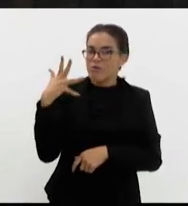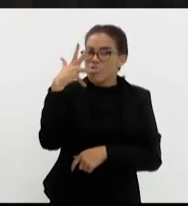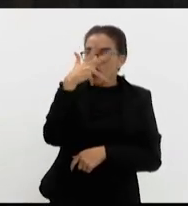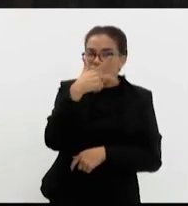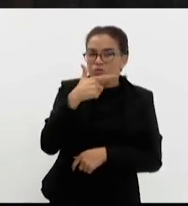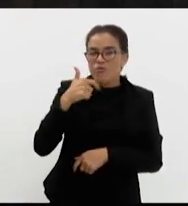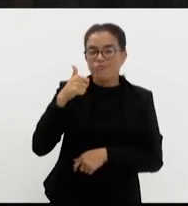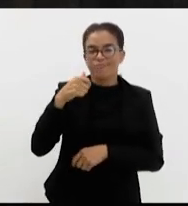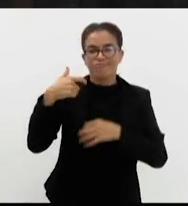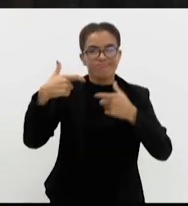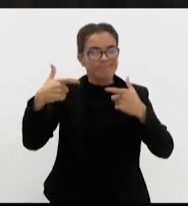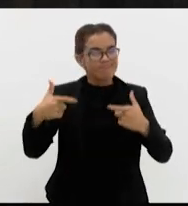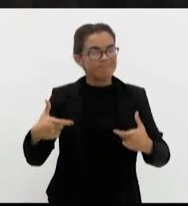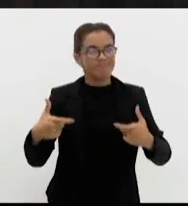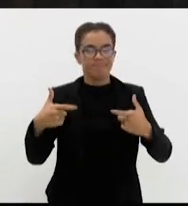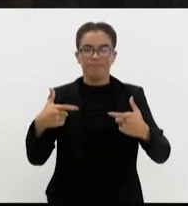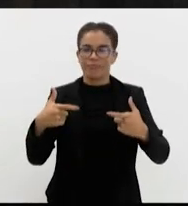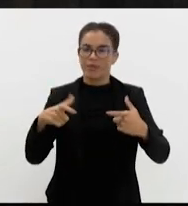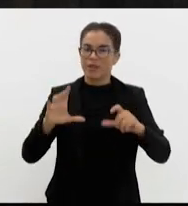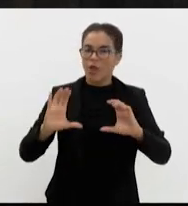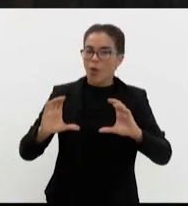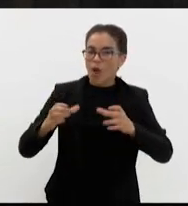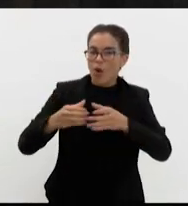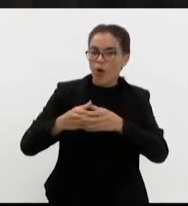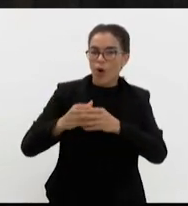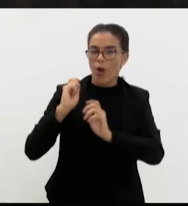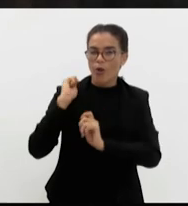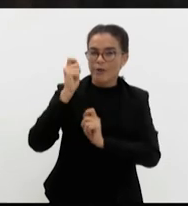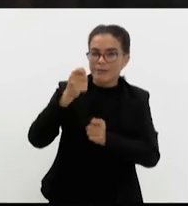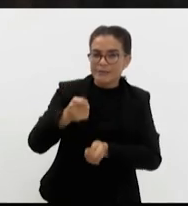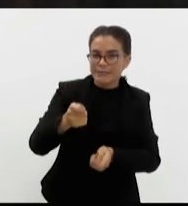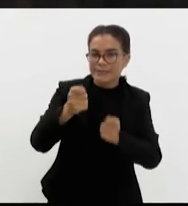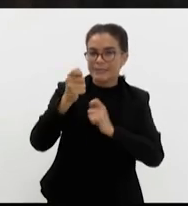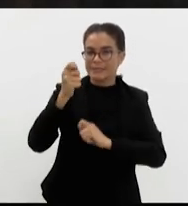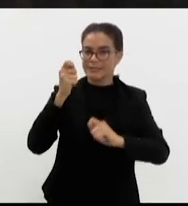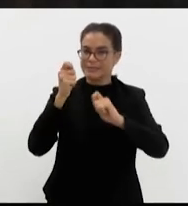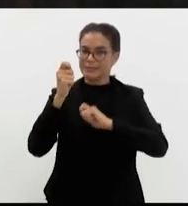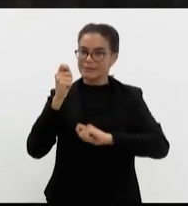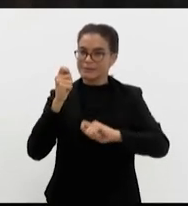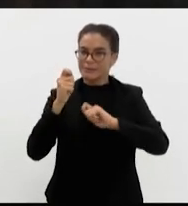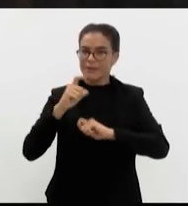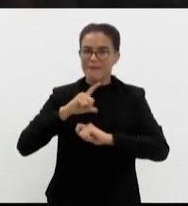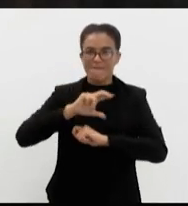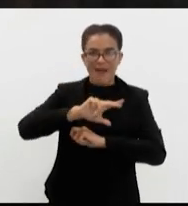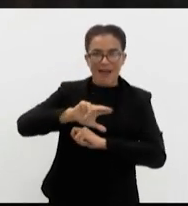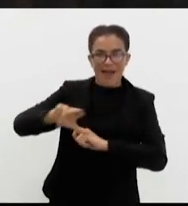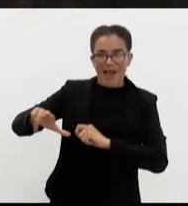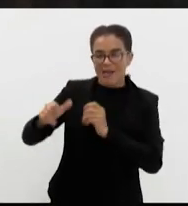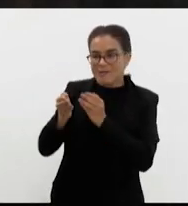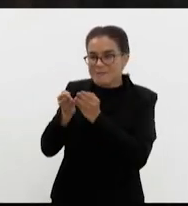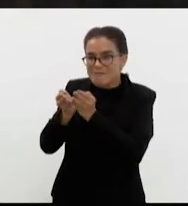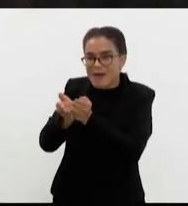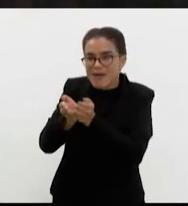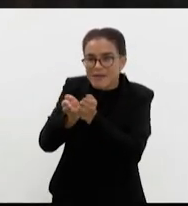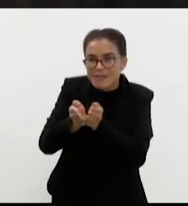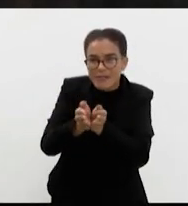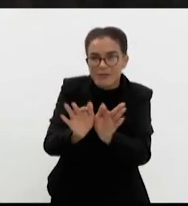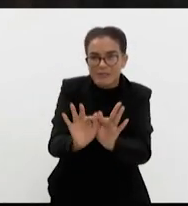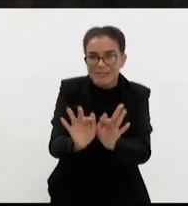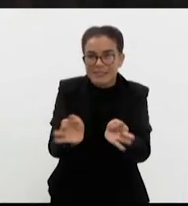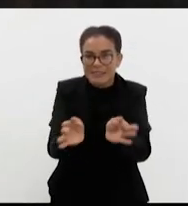fantástica inal ente Uma colônia de pescadores lá existem inúmeras embarcações e famílias eh